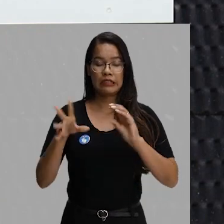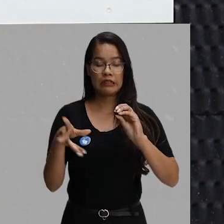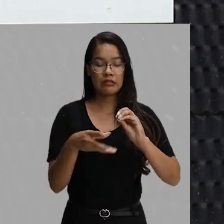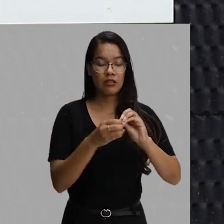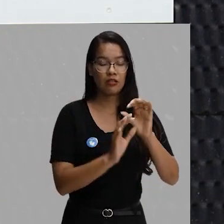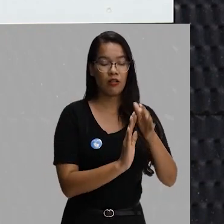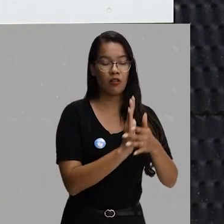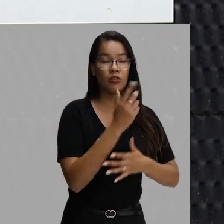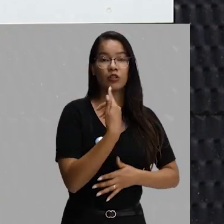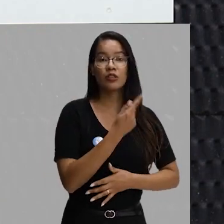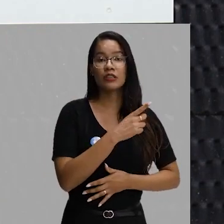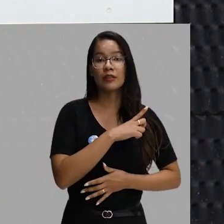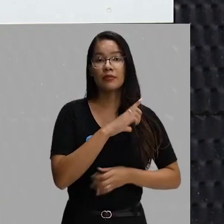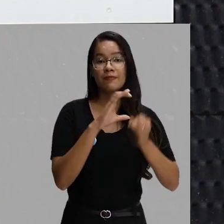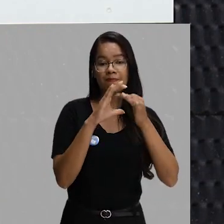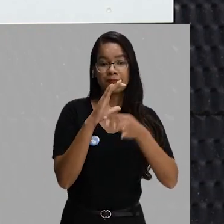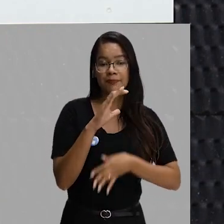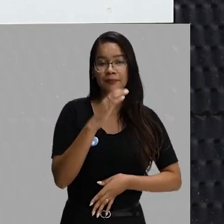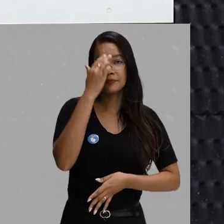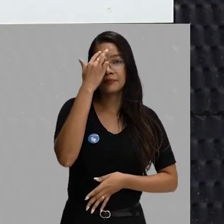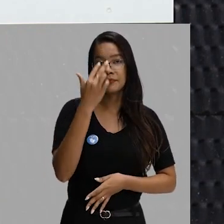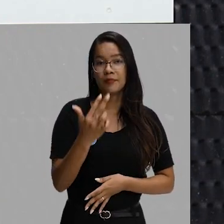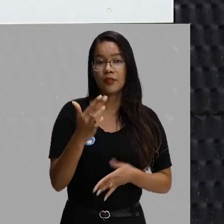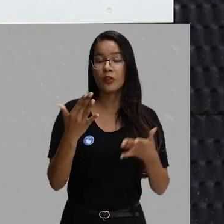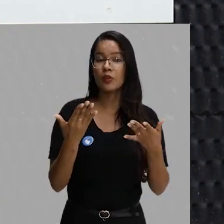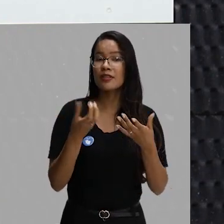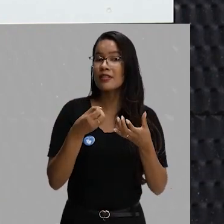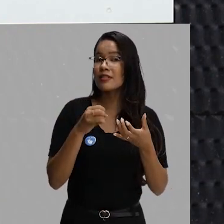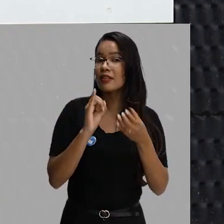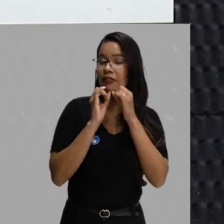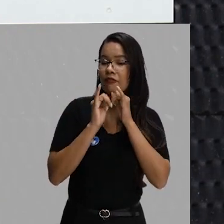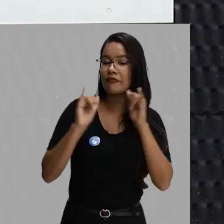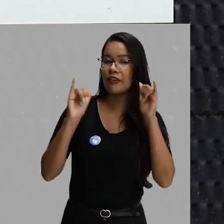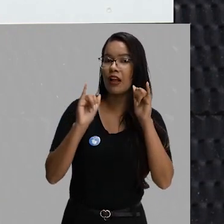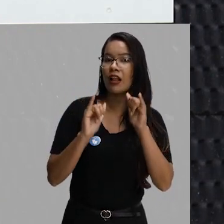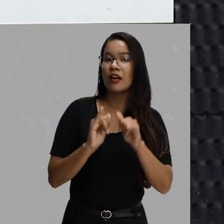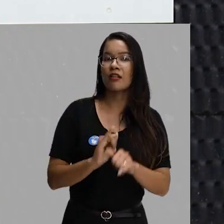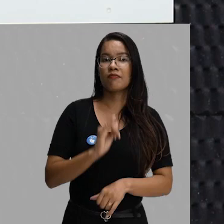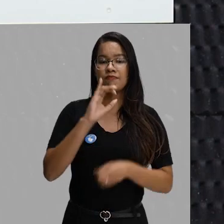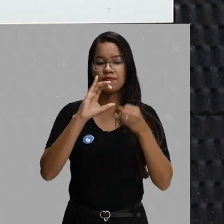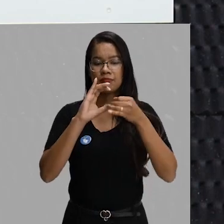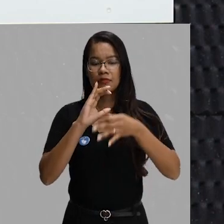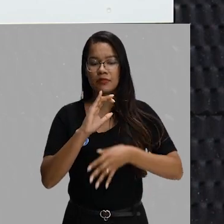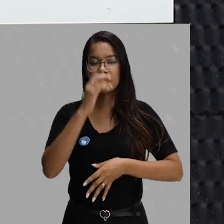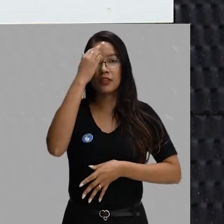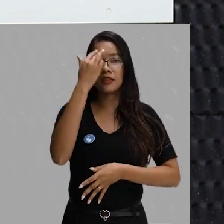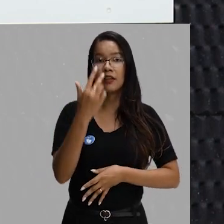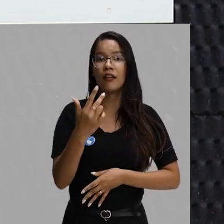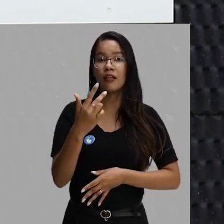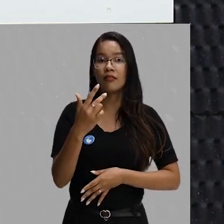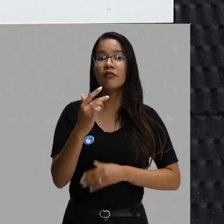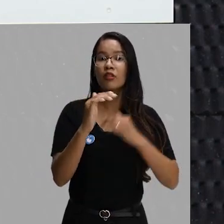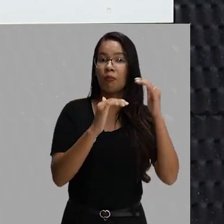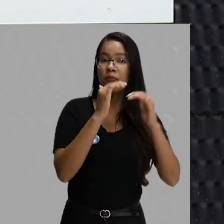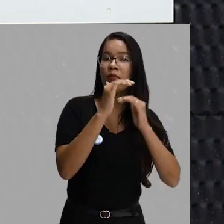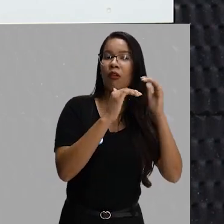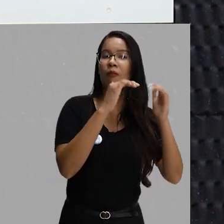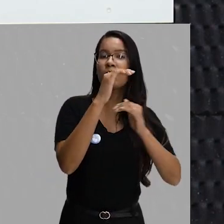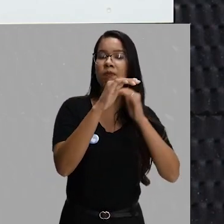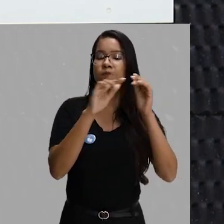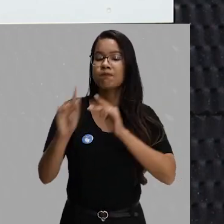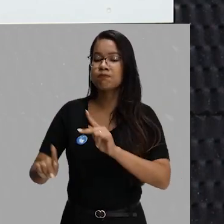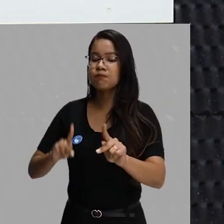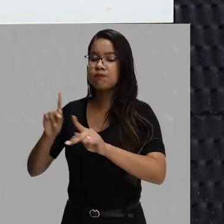temos aspectos históricos. E quando se fala dos aspectos históricos, está se falando do processo de povoamento